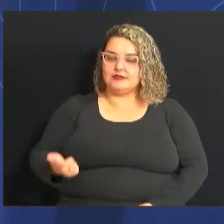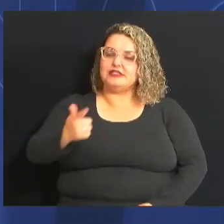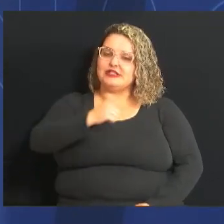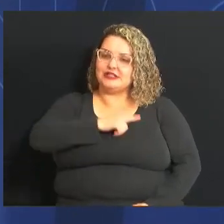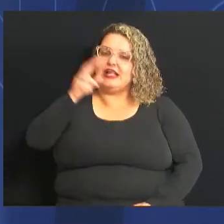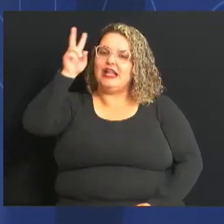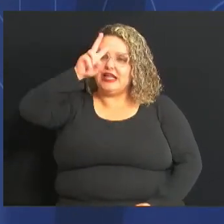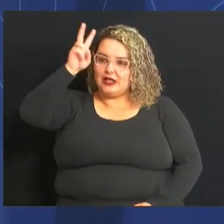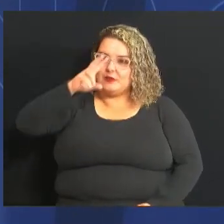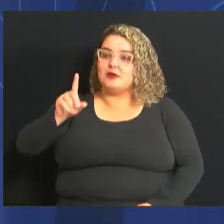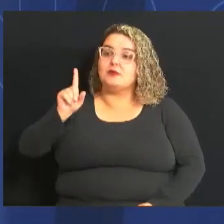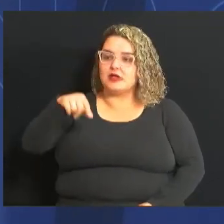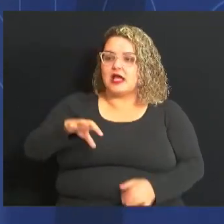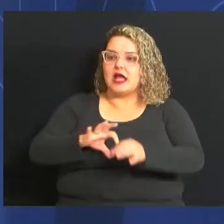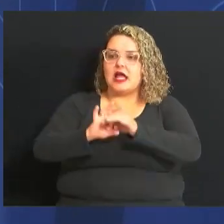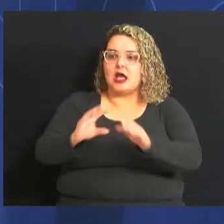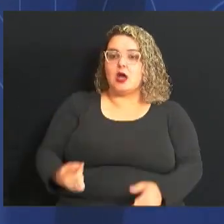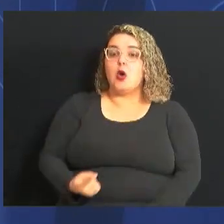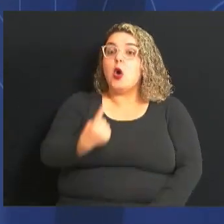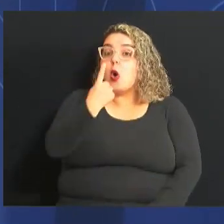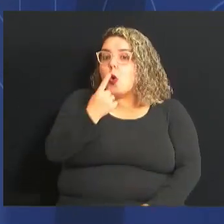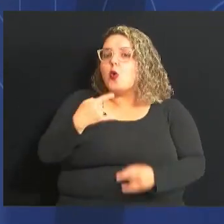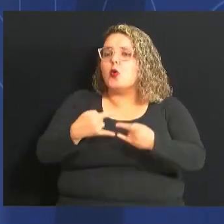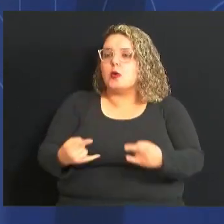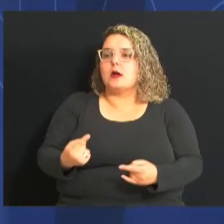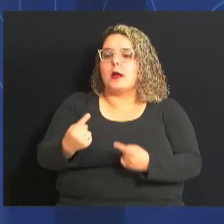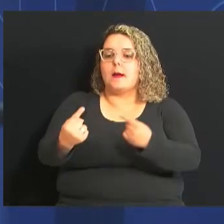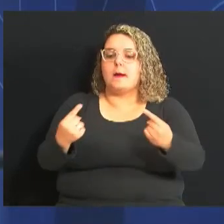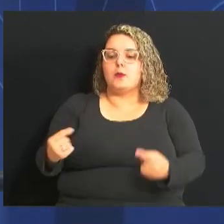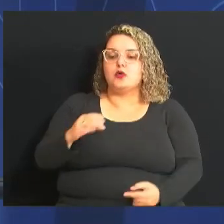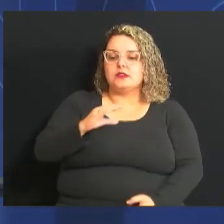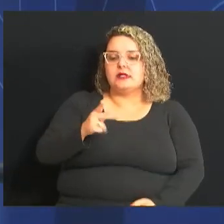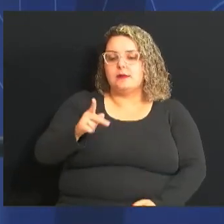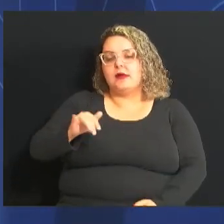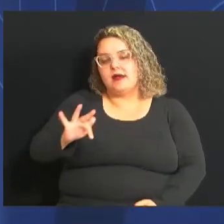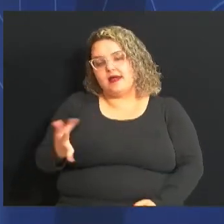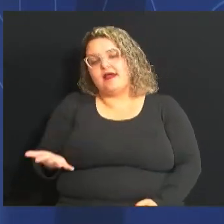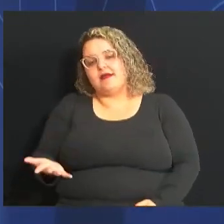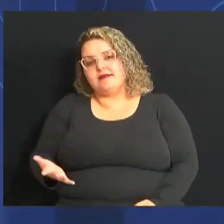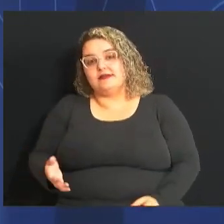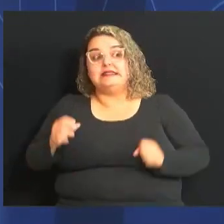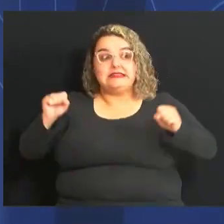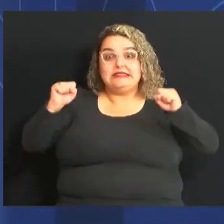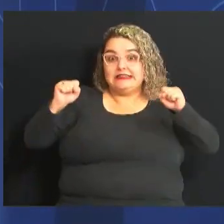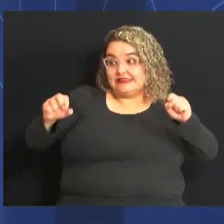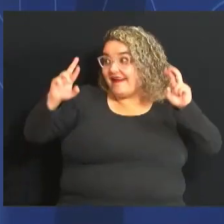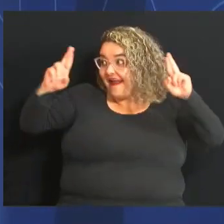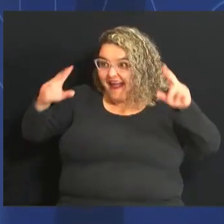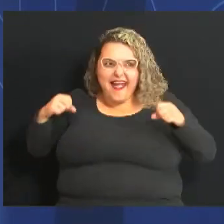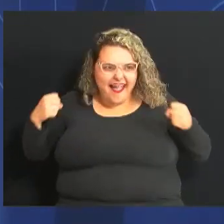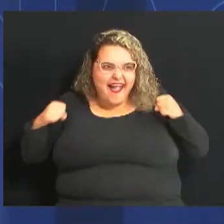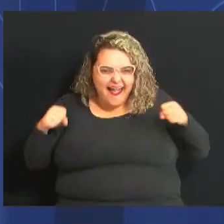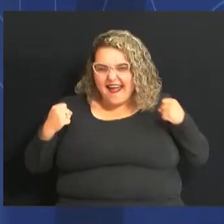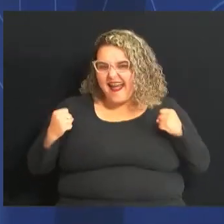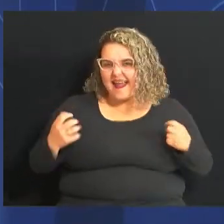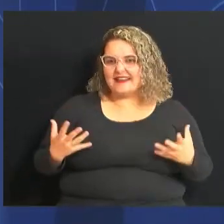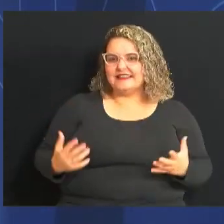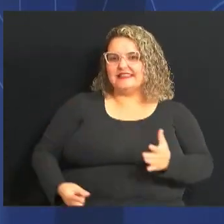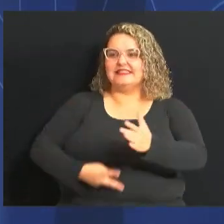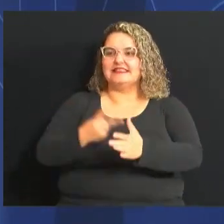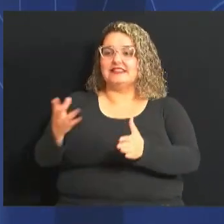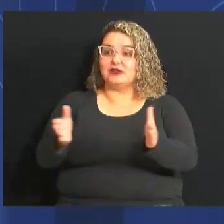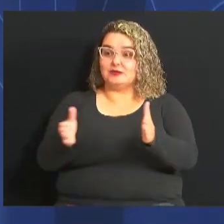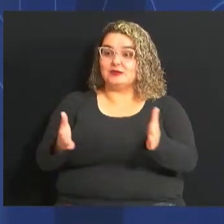que é liberado um ingresso por CPF. A torcida está empolgada, né, com esta arrancada no segundo turno.